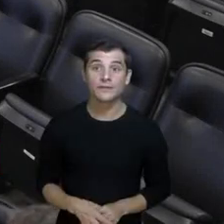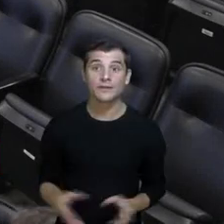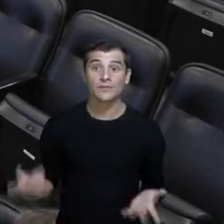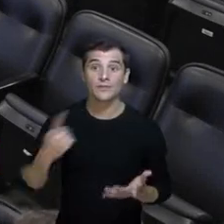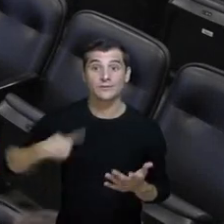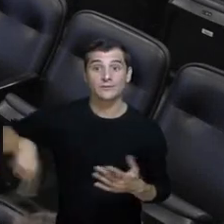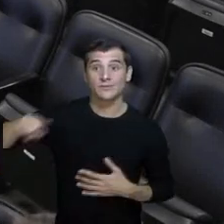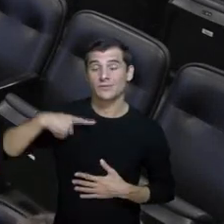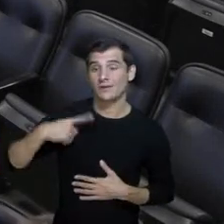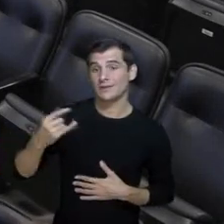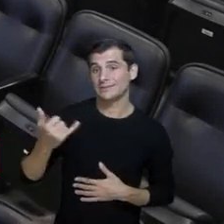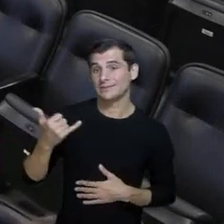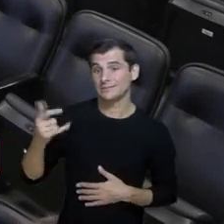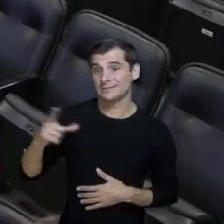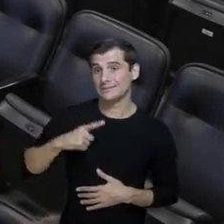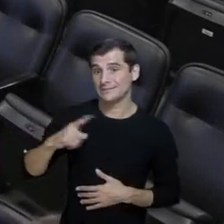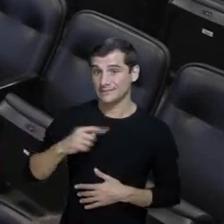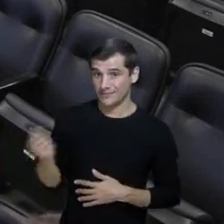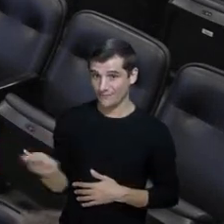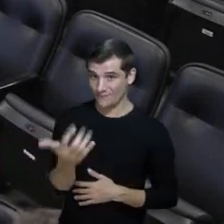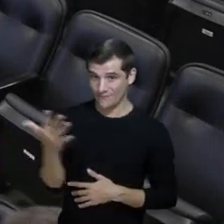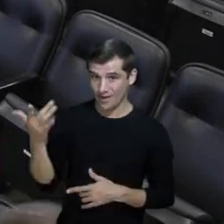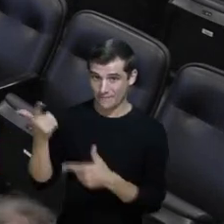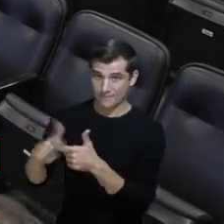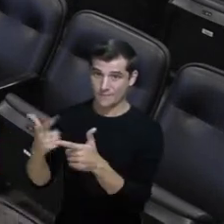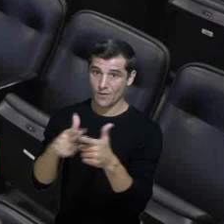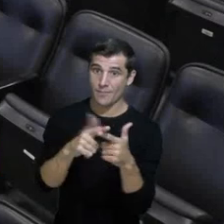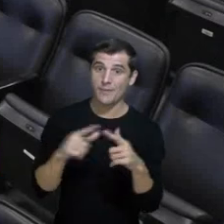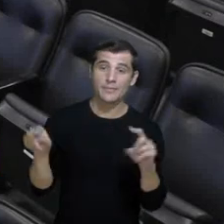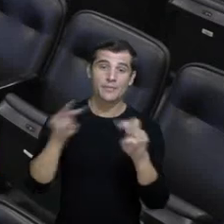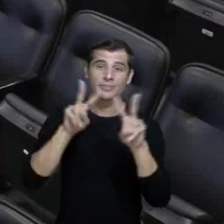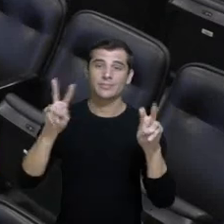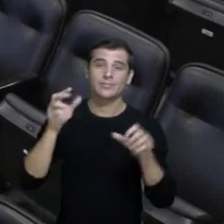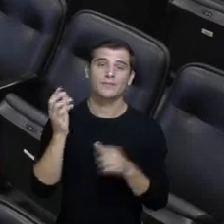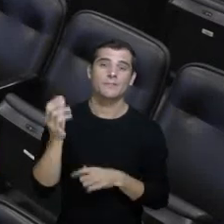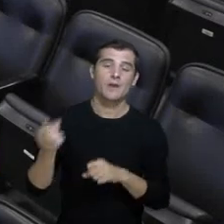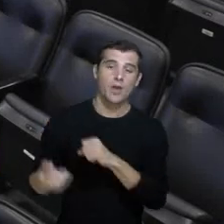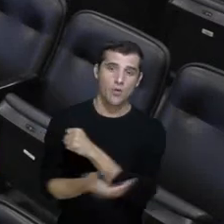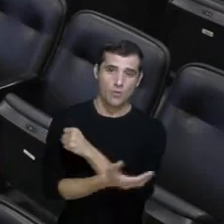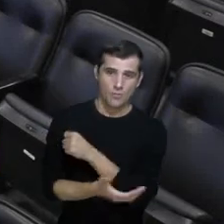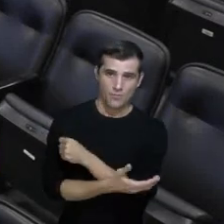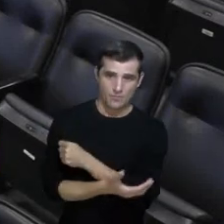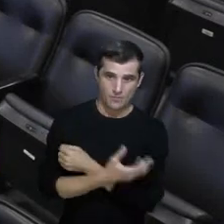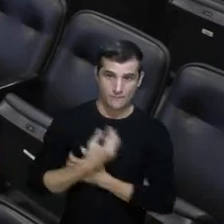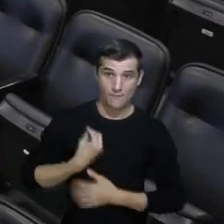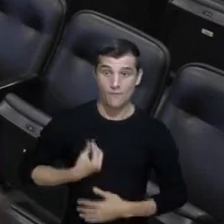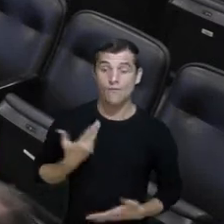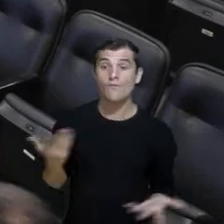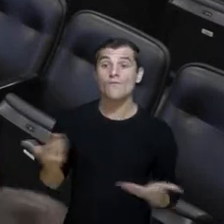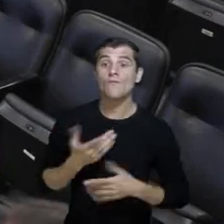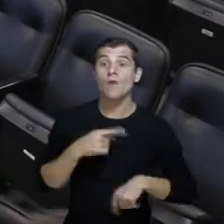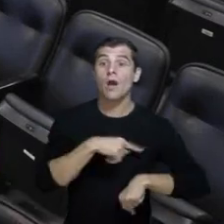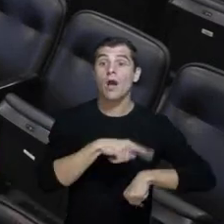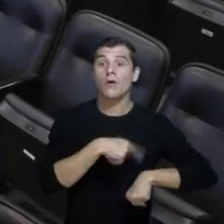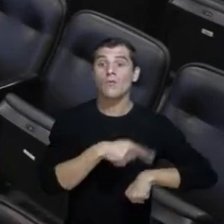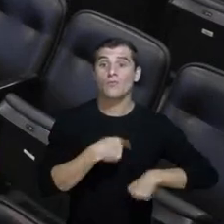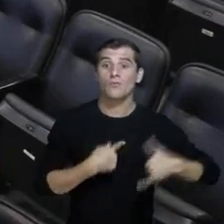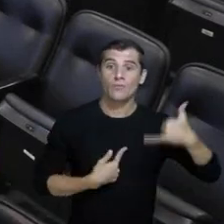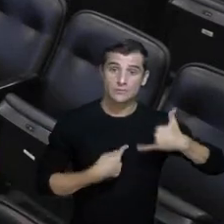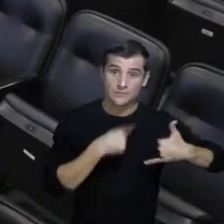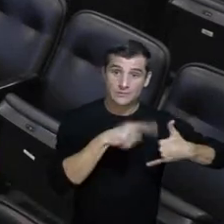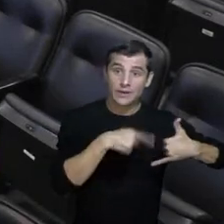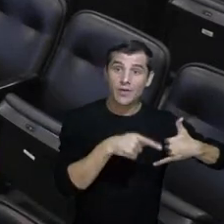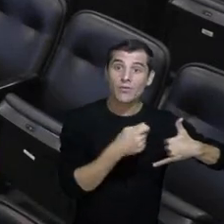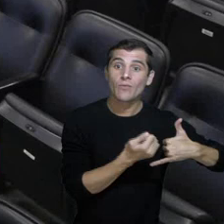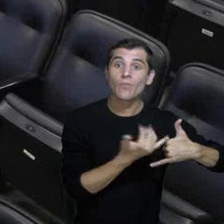várias questões vários problemas relacionados à corrupção eu vou cronometrar aqui no meu celular 3S minutos